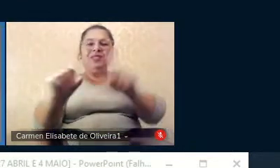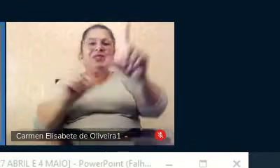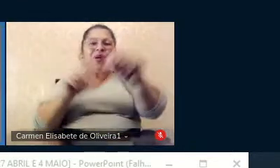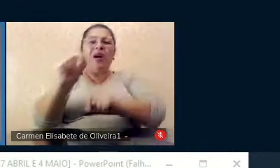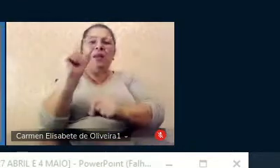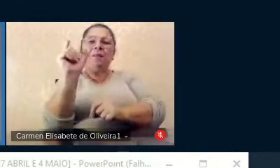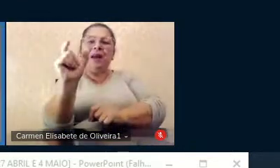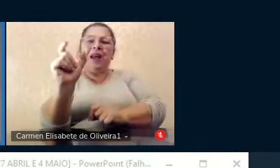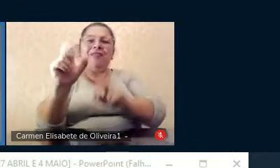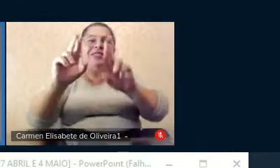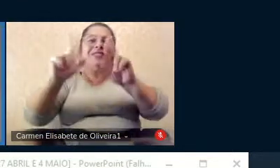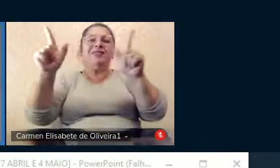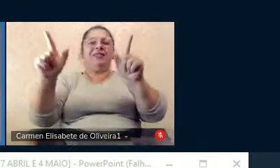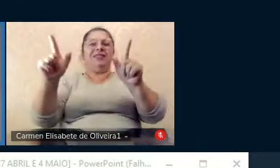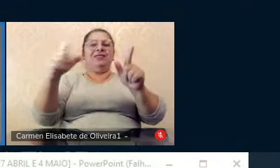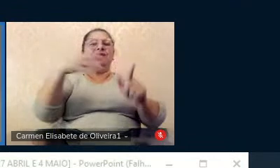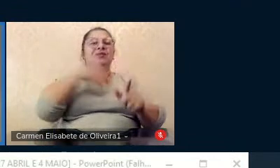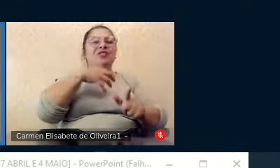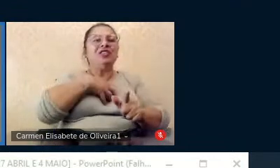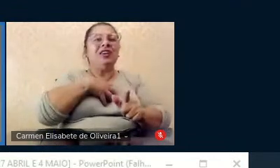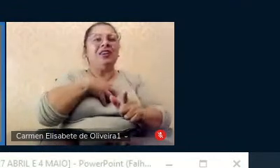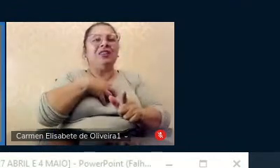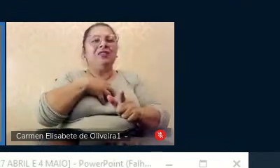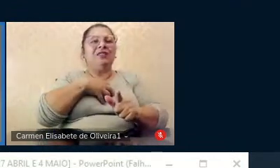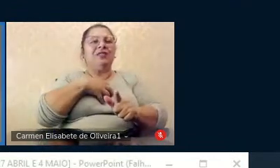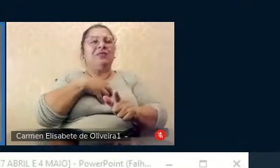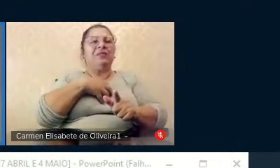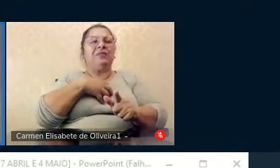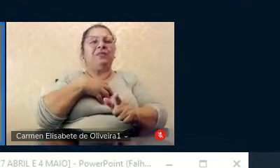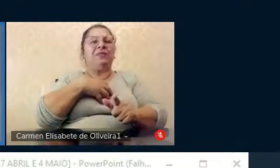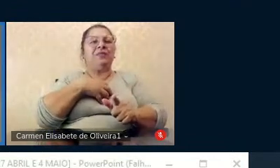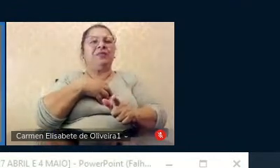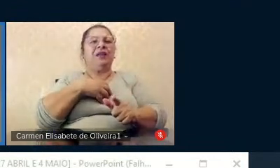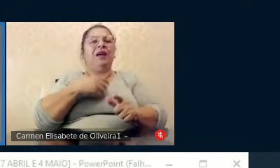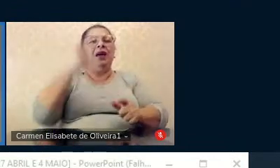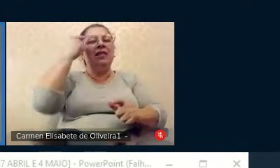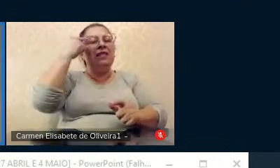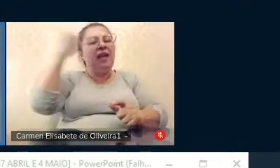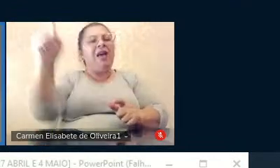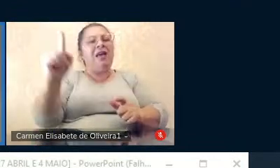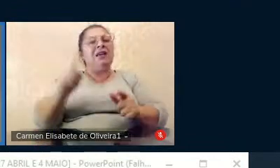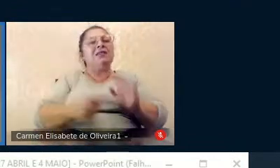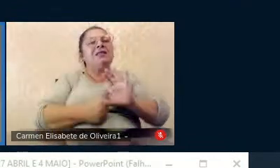selecionadas, né? A forma como as ideias são expressas, elas são mais